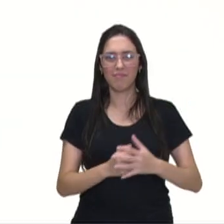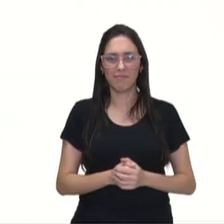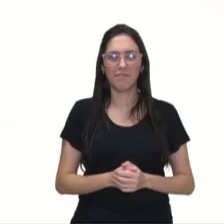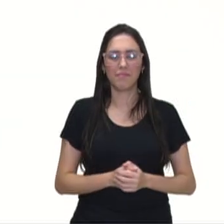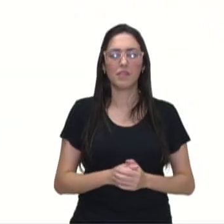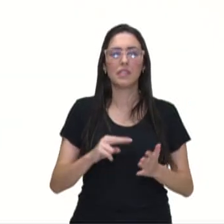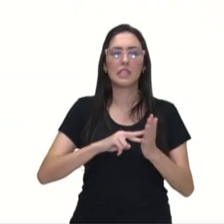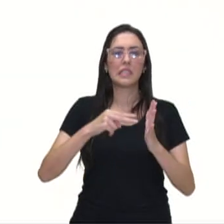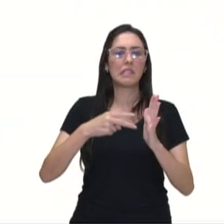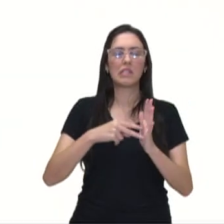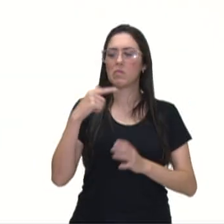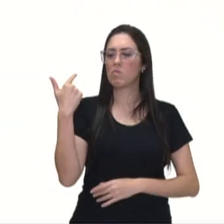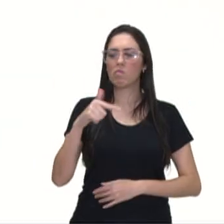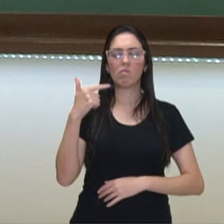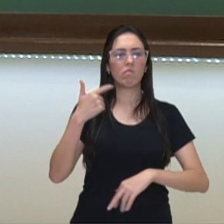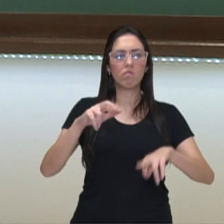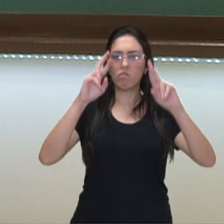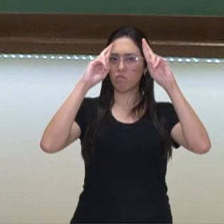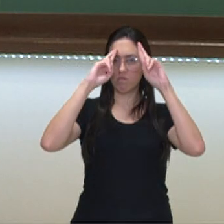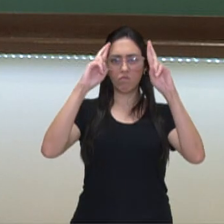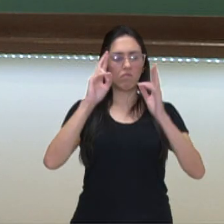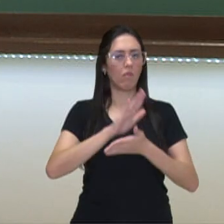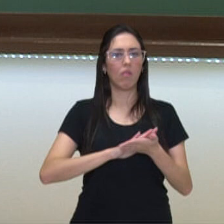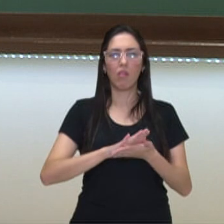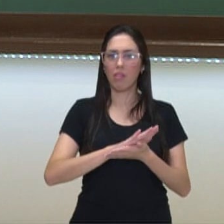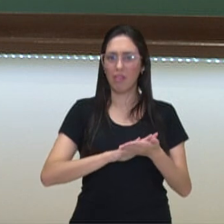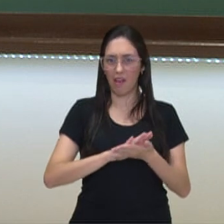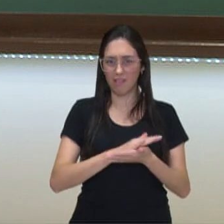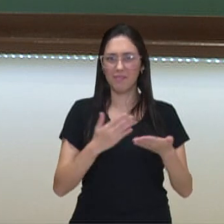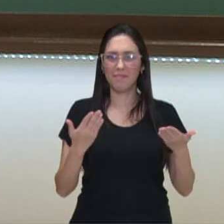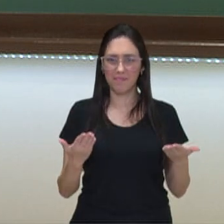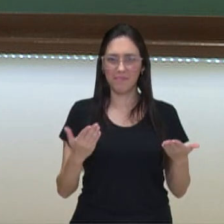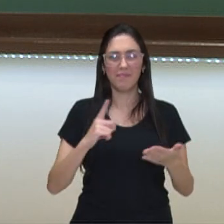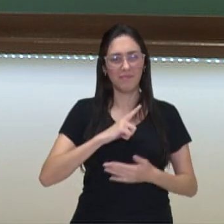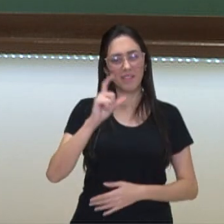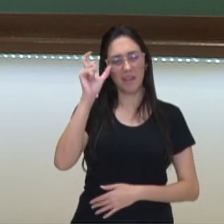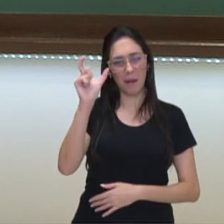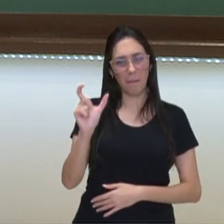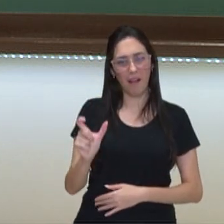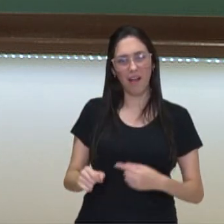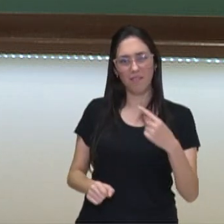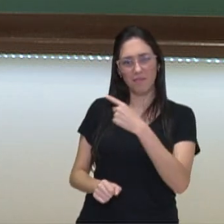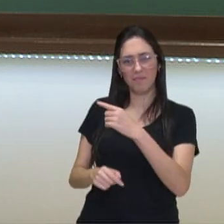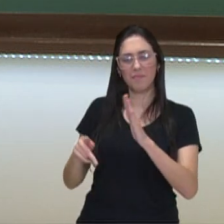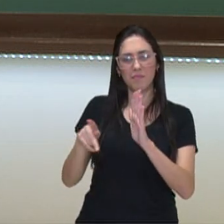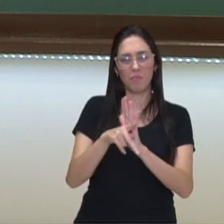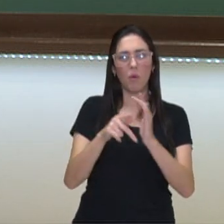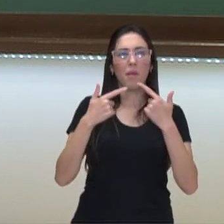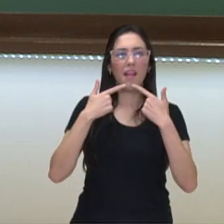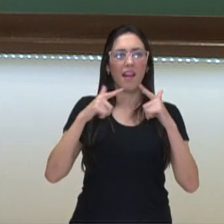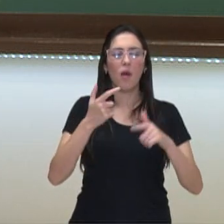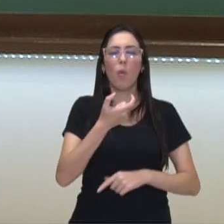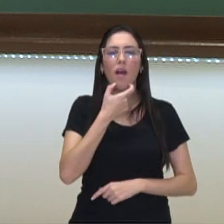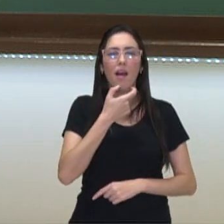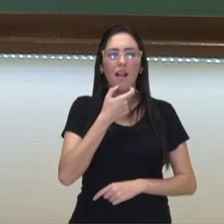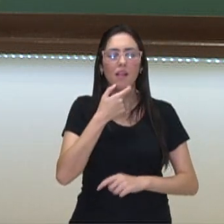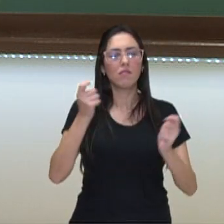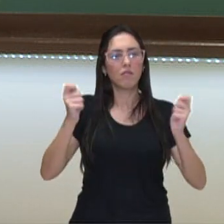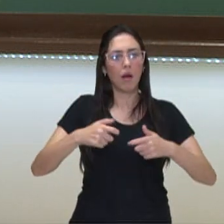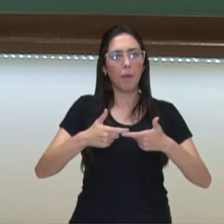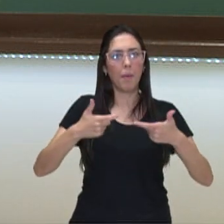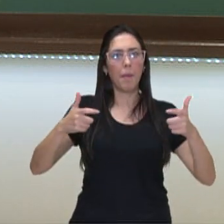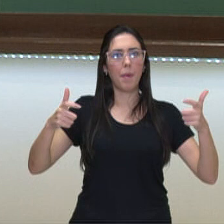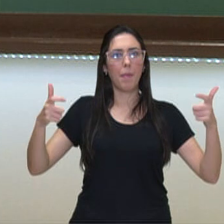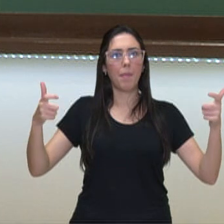disrespectfully. Então, de uma root word que você conhece da língua inglesa, você consegue ampliar o seu repertório lexical